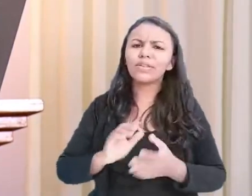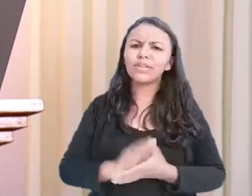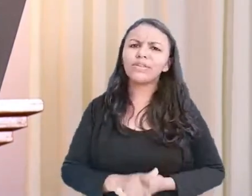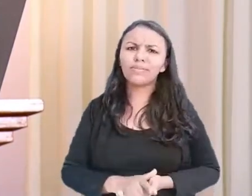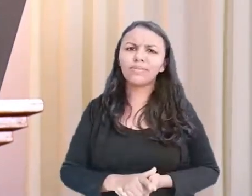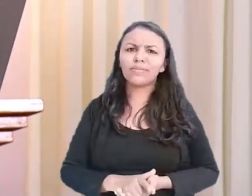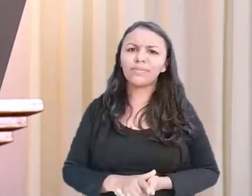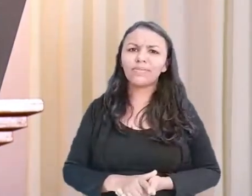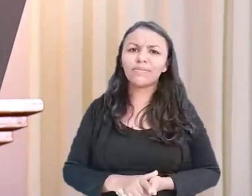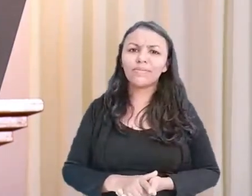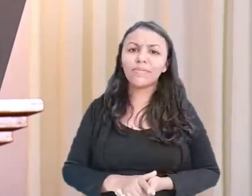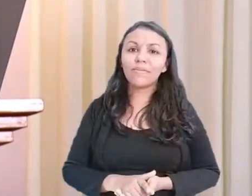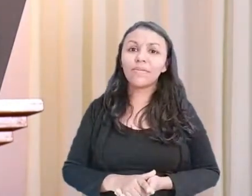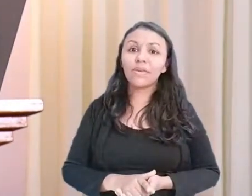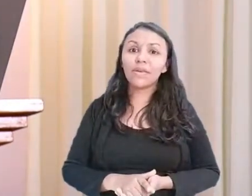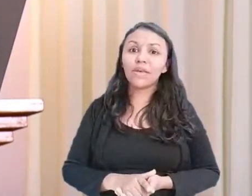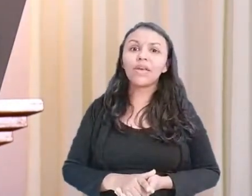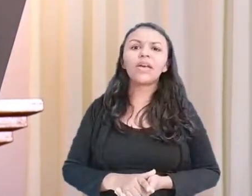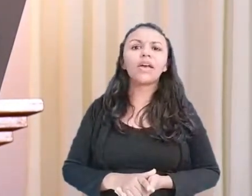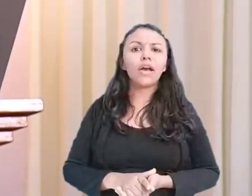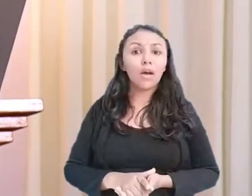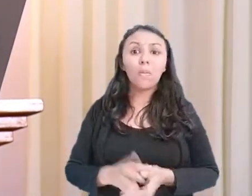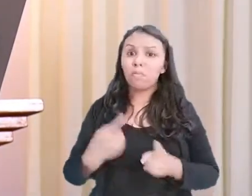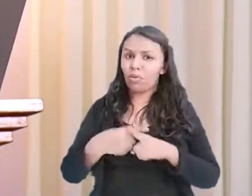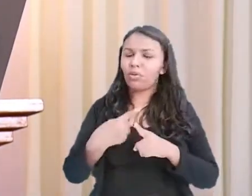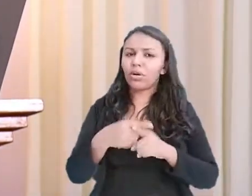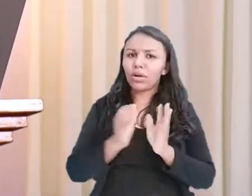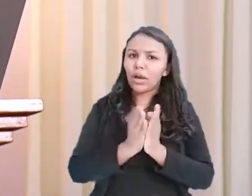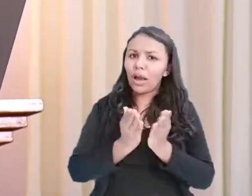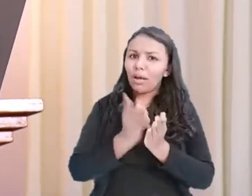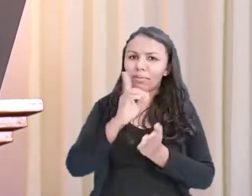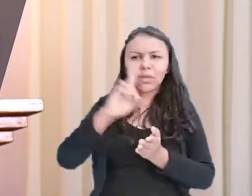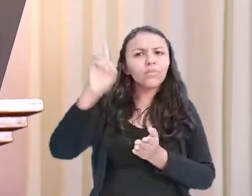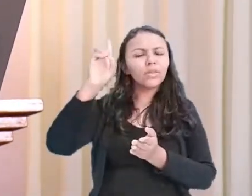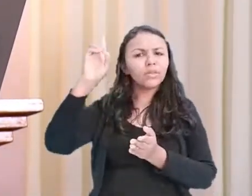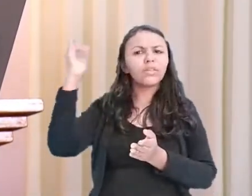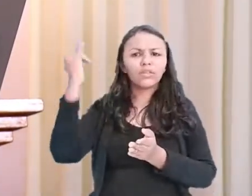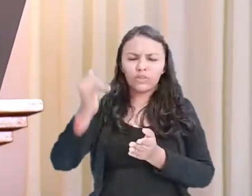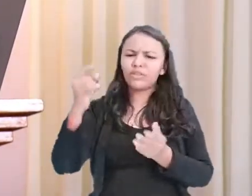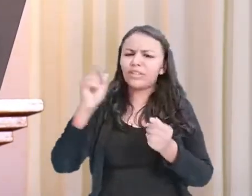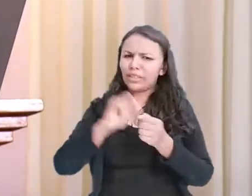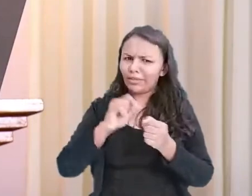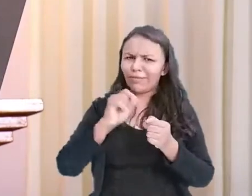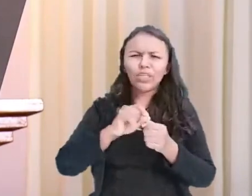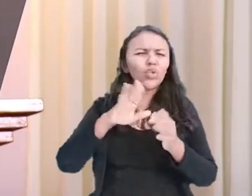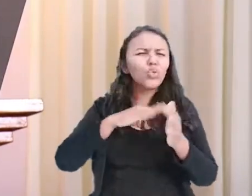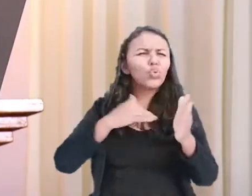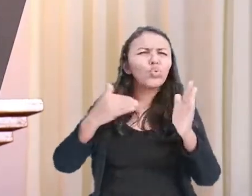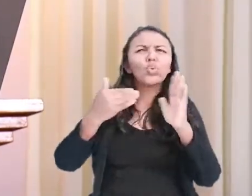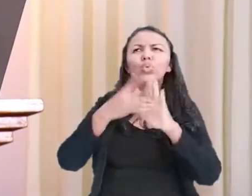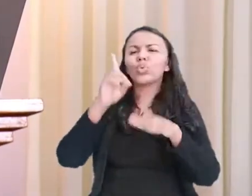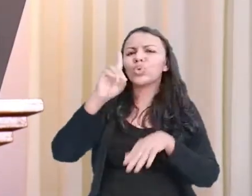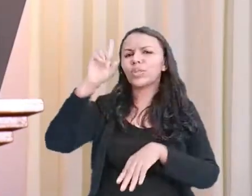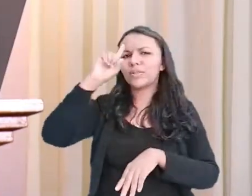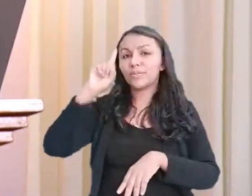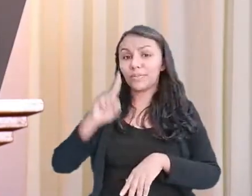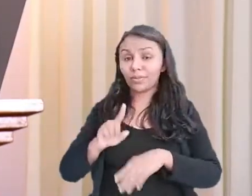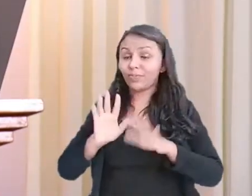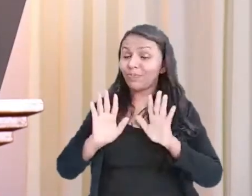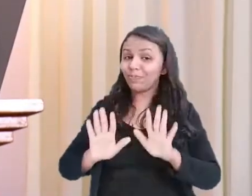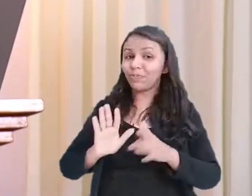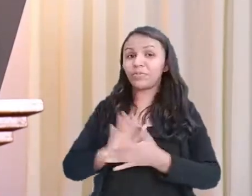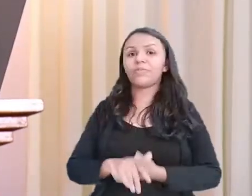de Deus diz que ele fez conforme tudo Deus lhe mandou? Bom, quando Deus vai ter com Noé, através de um